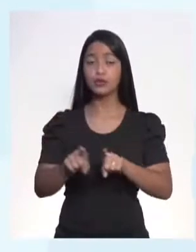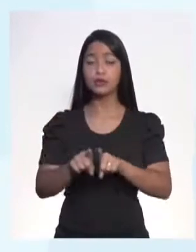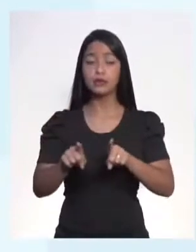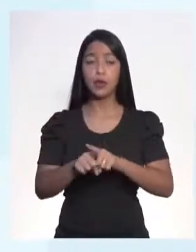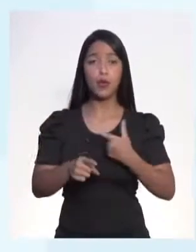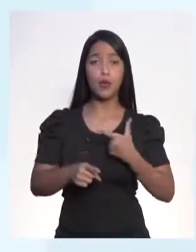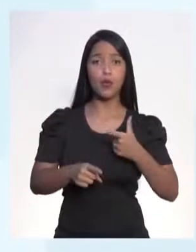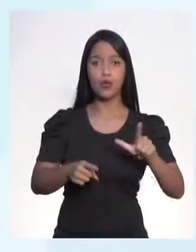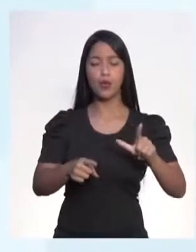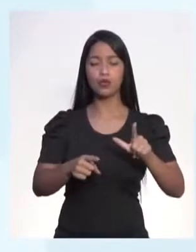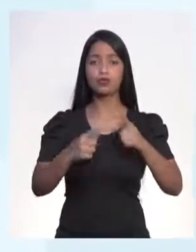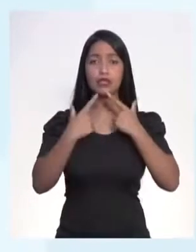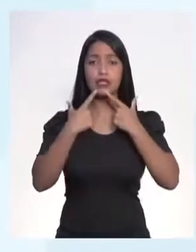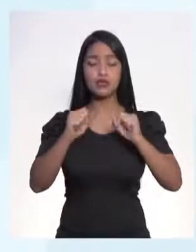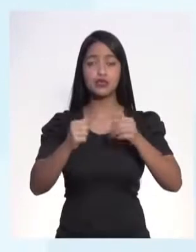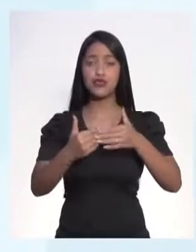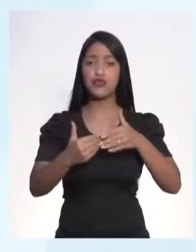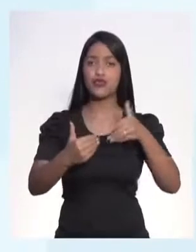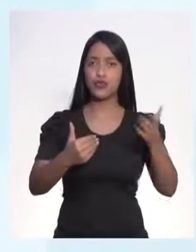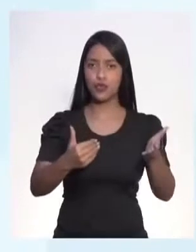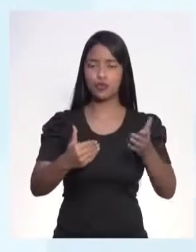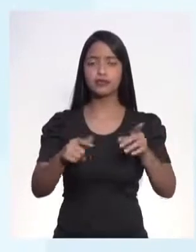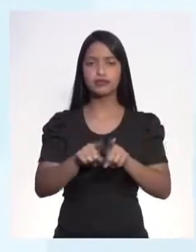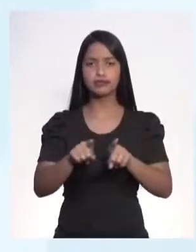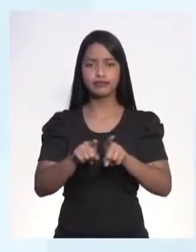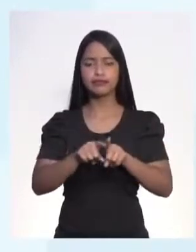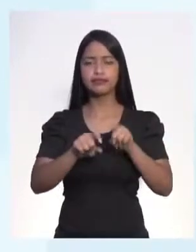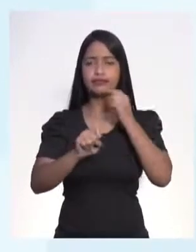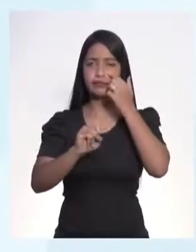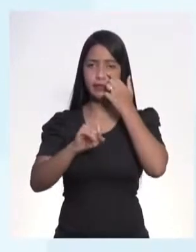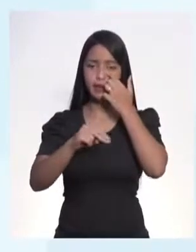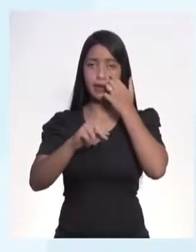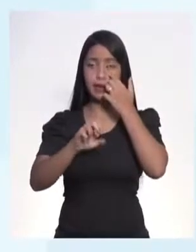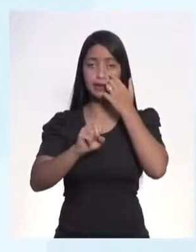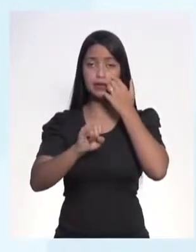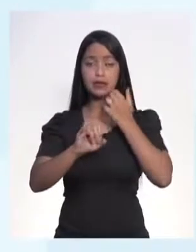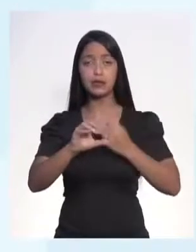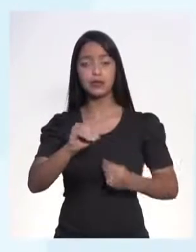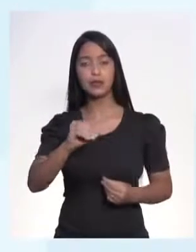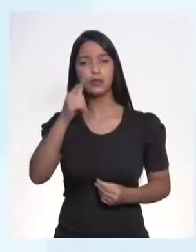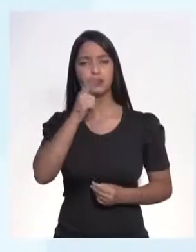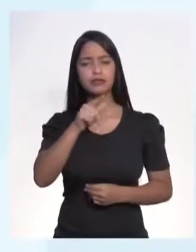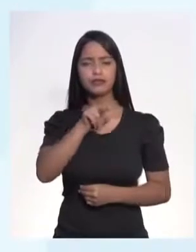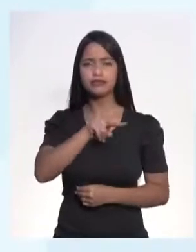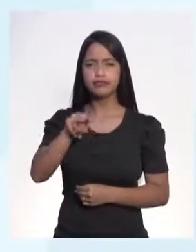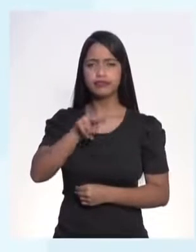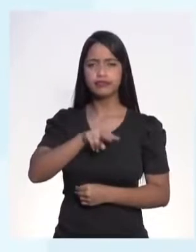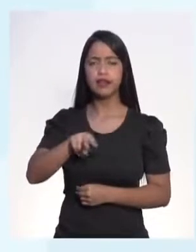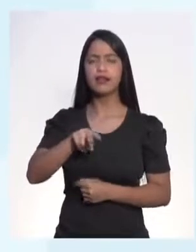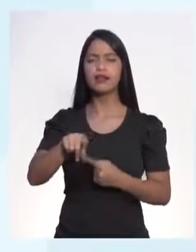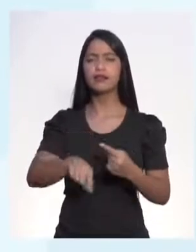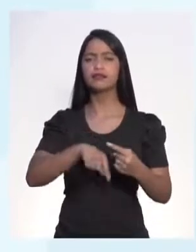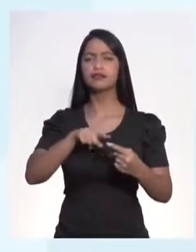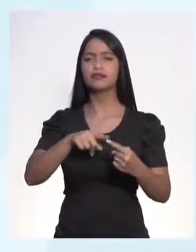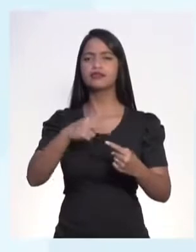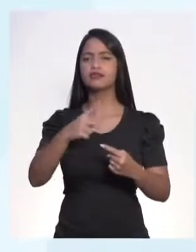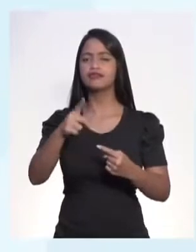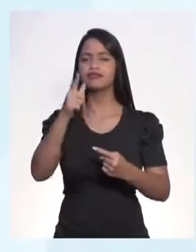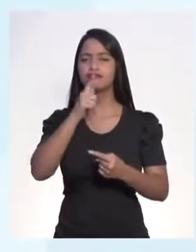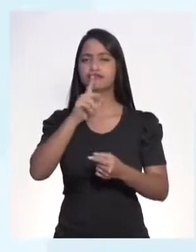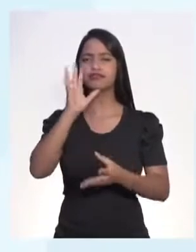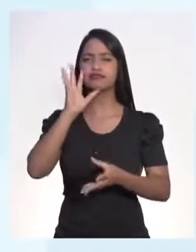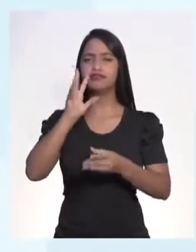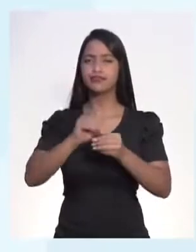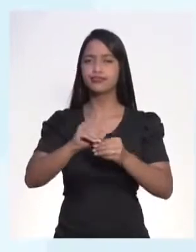para paralinguísticos cinésicos que funcionam como modificadores percebendo sua função na caracterização dos espaços